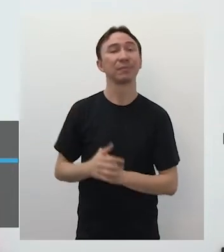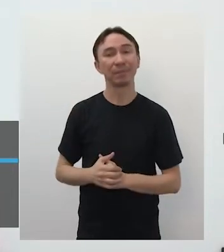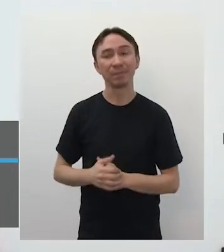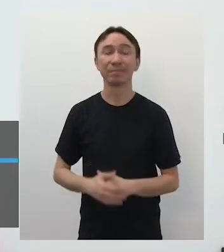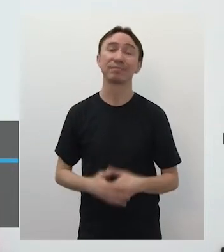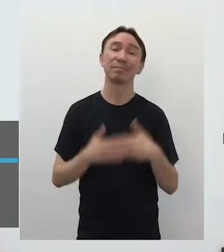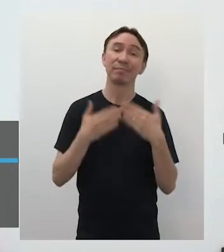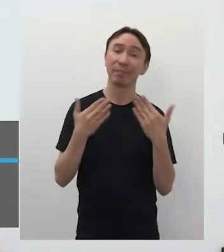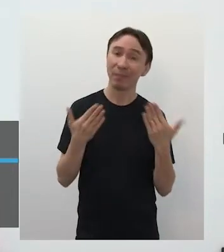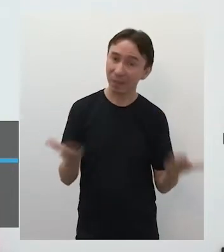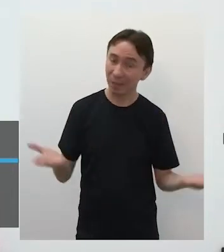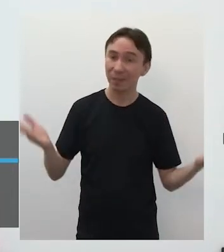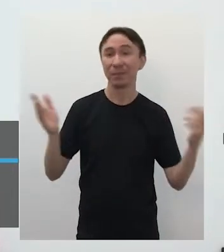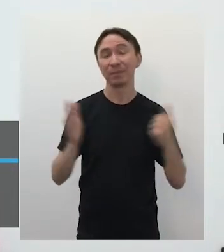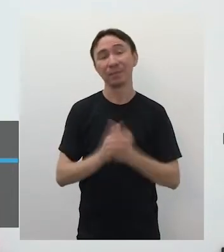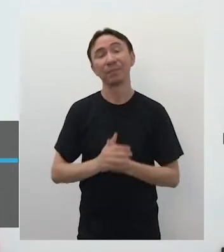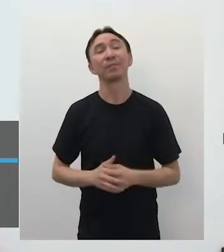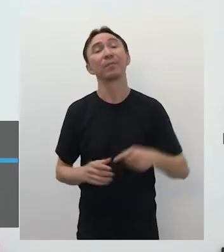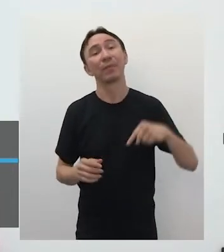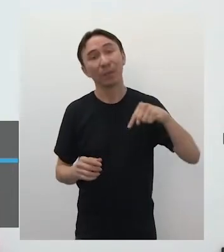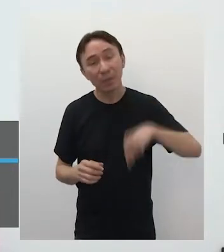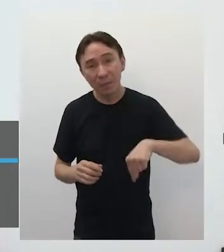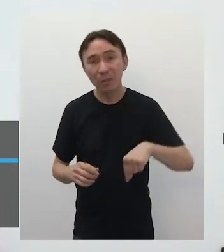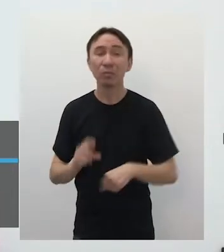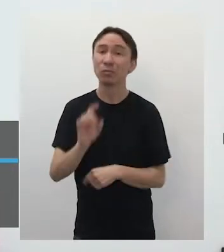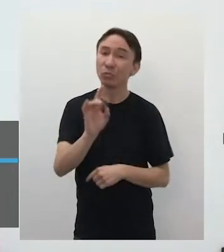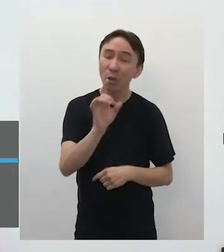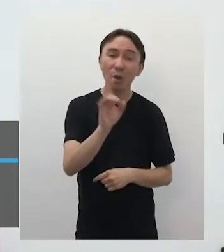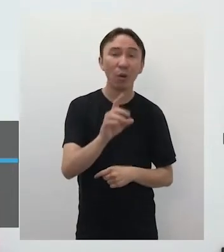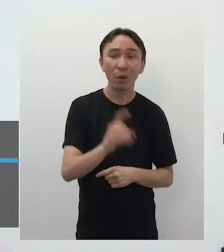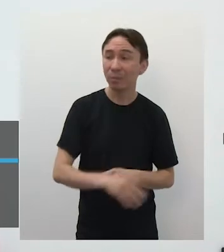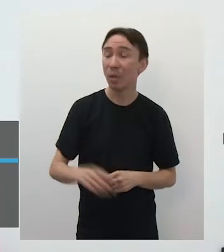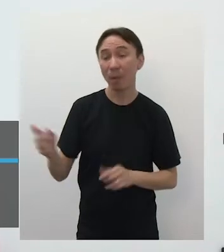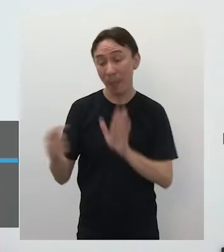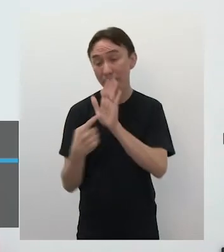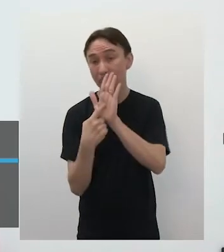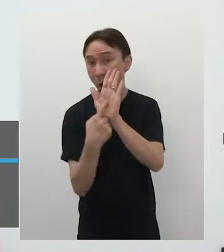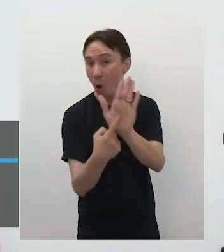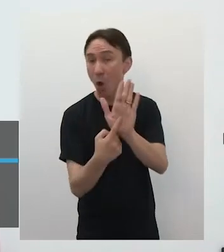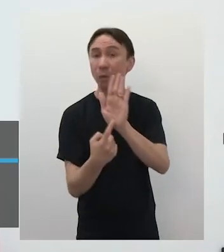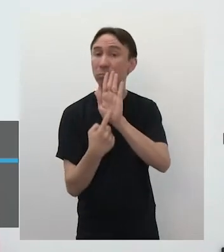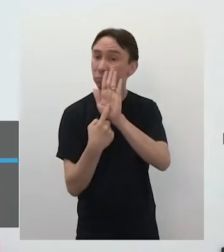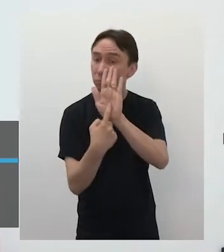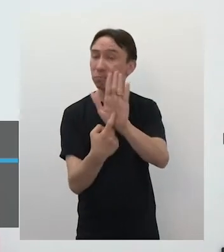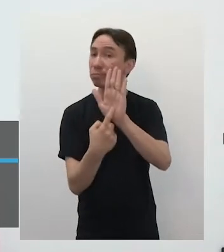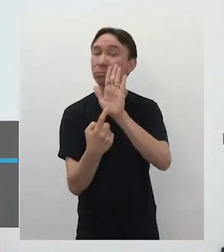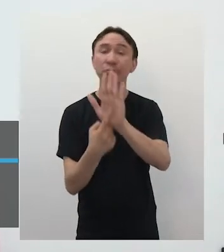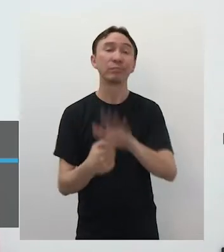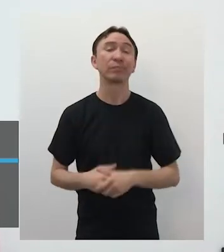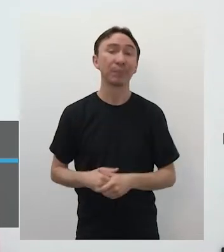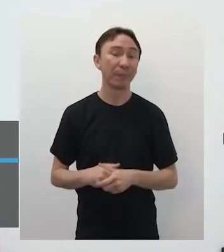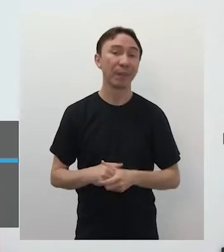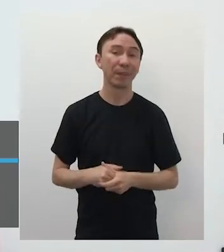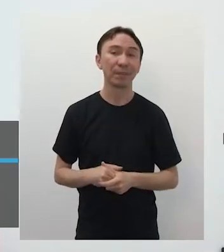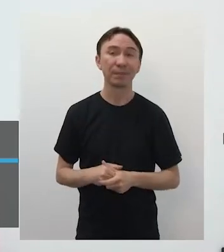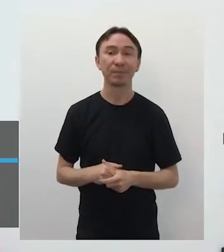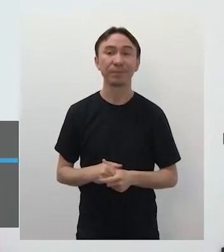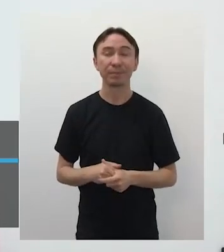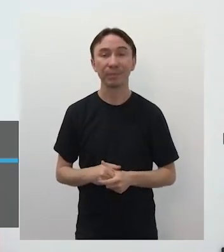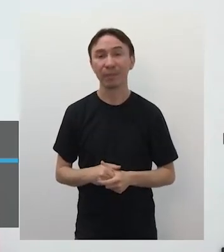passei, eu tive pessoas excelentes, e aonde eu estou, eu tenho profissionais